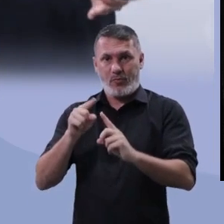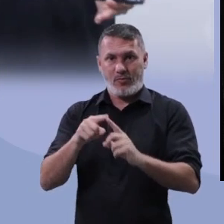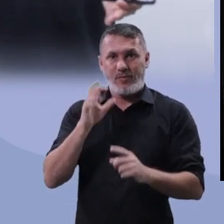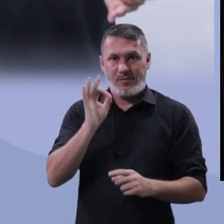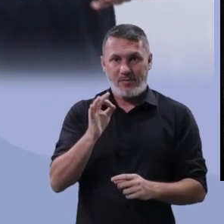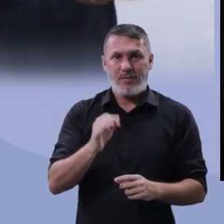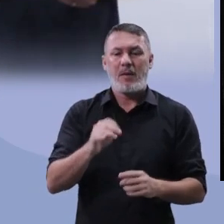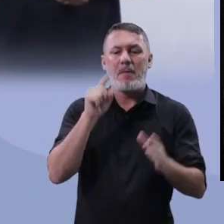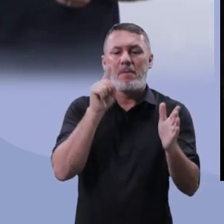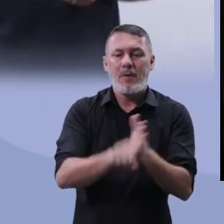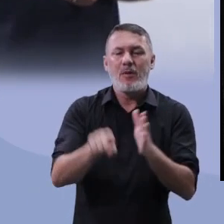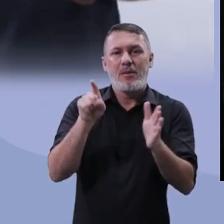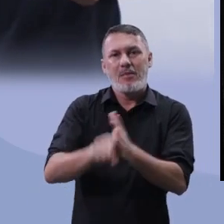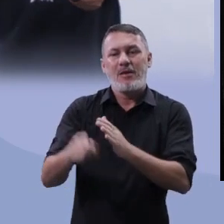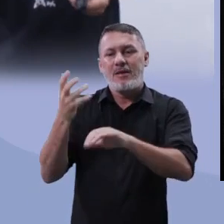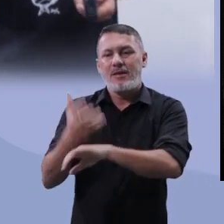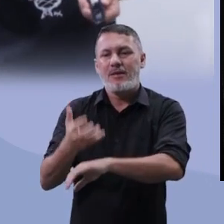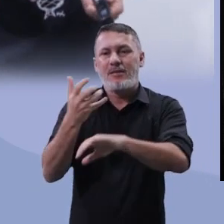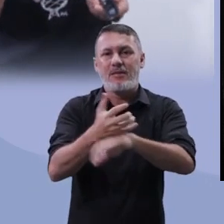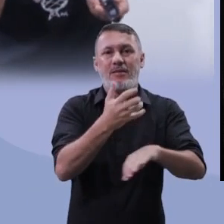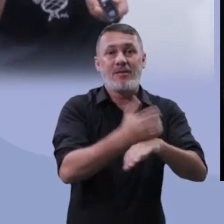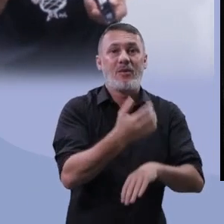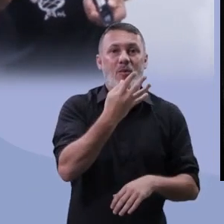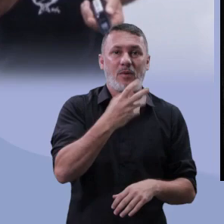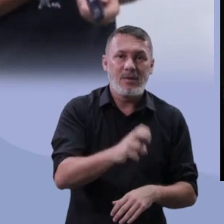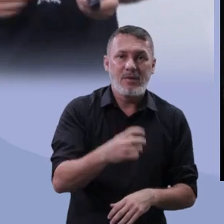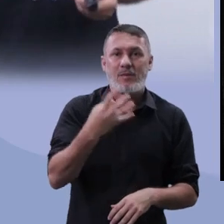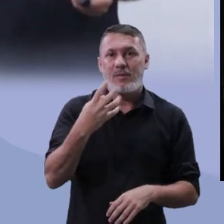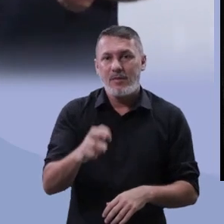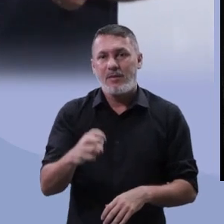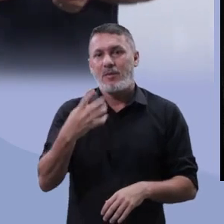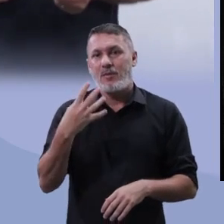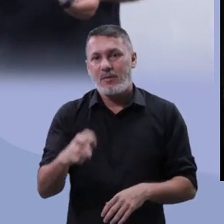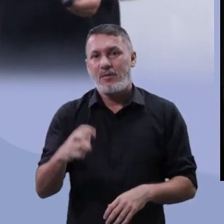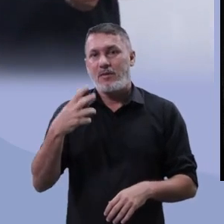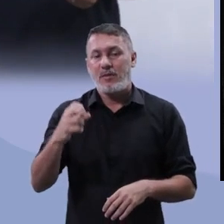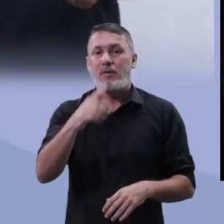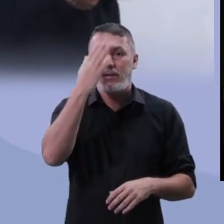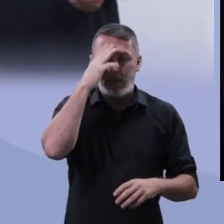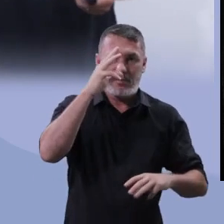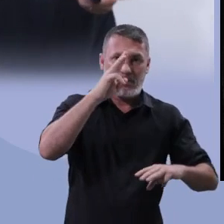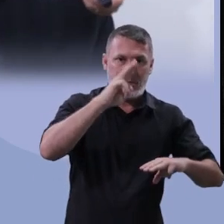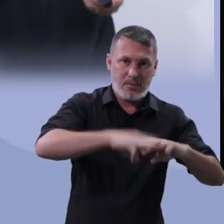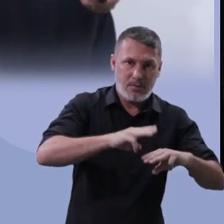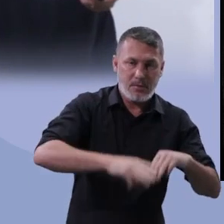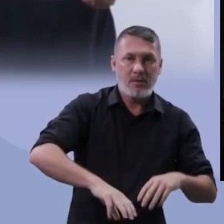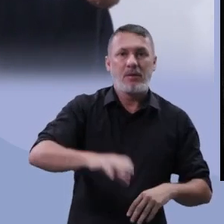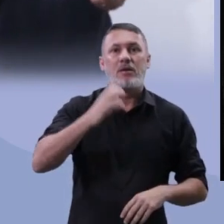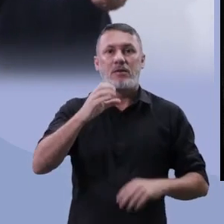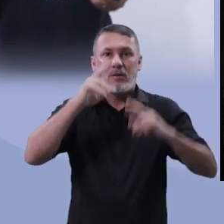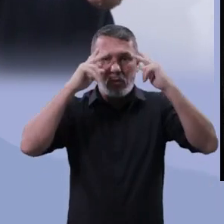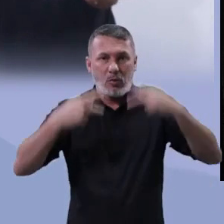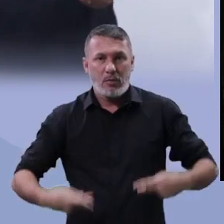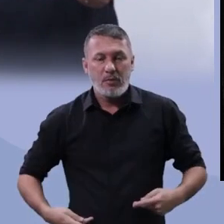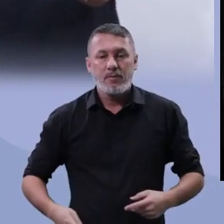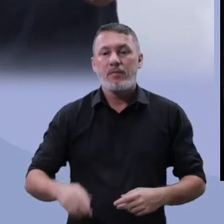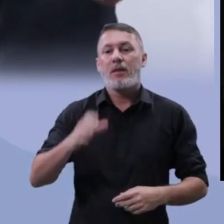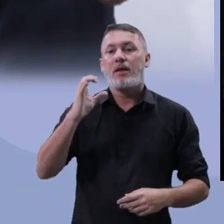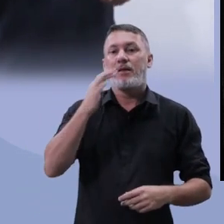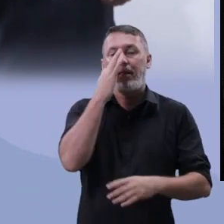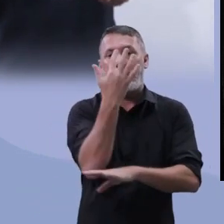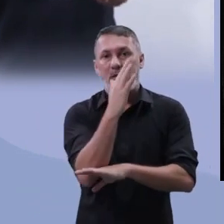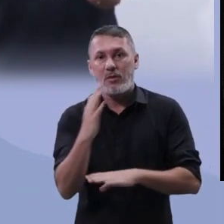certo? 45 questões para cada uma das 4 provas objetivas. Você vai ter matemática, ciências